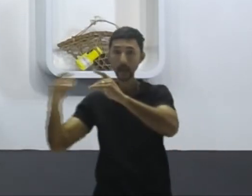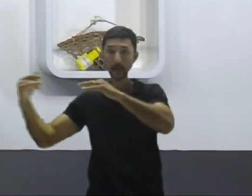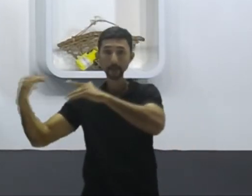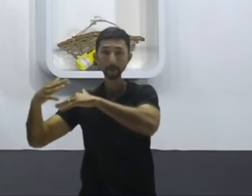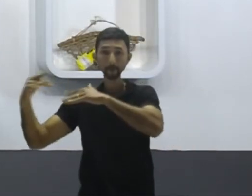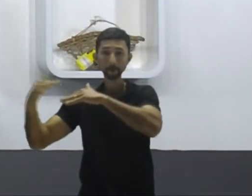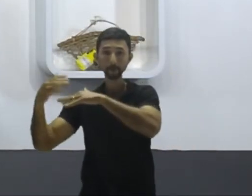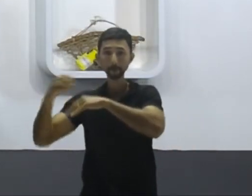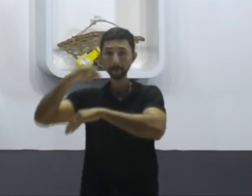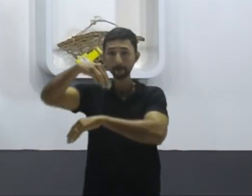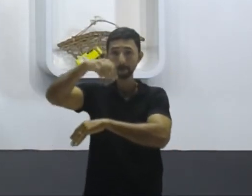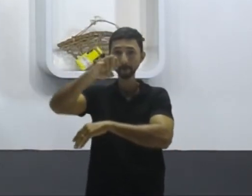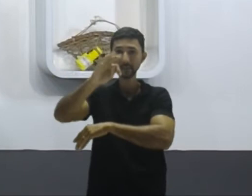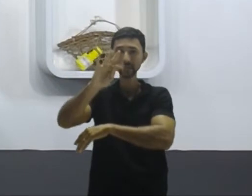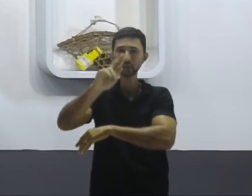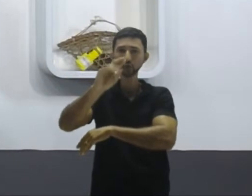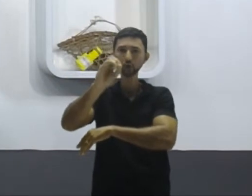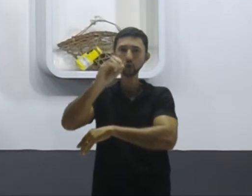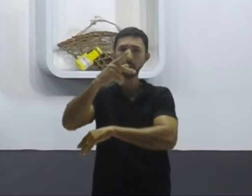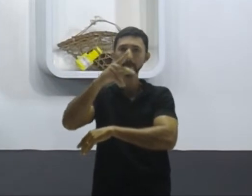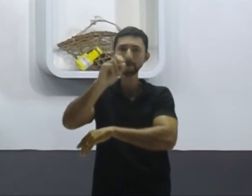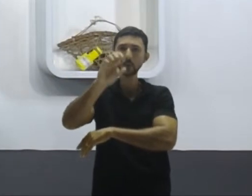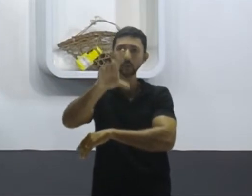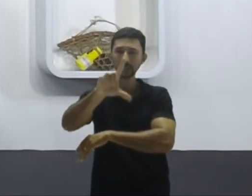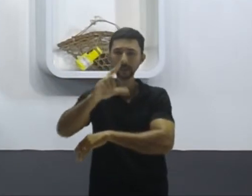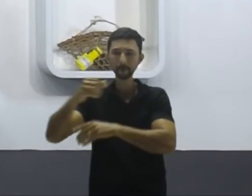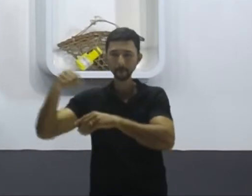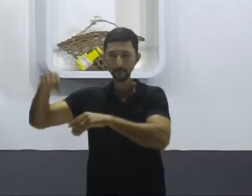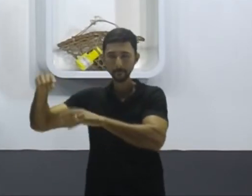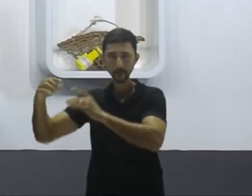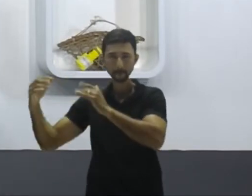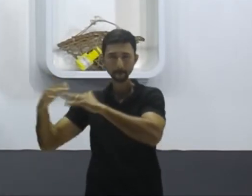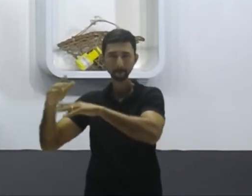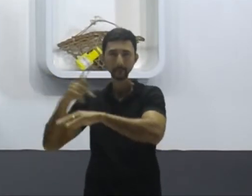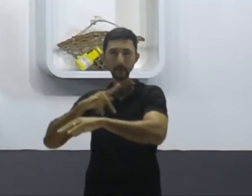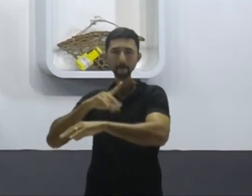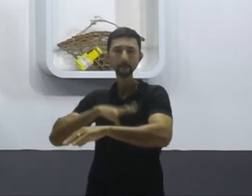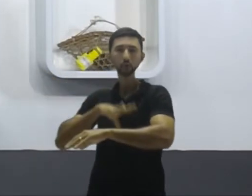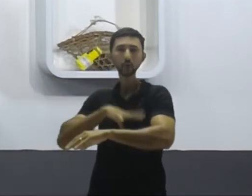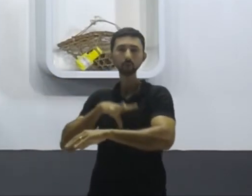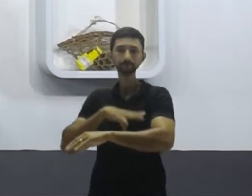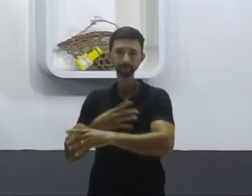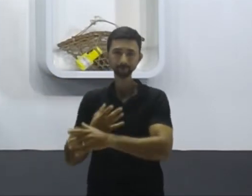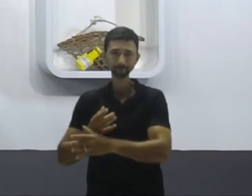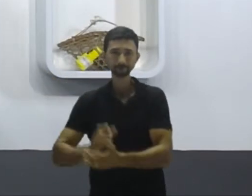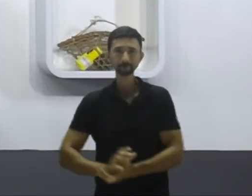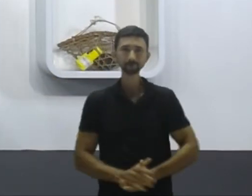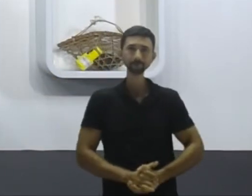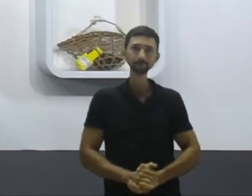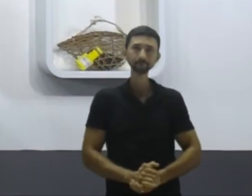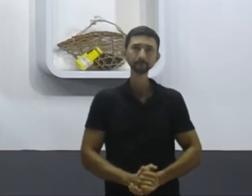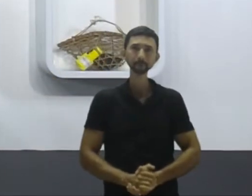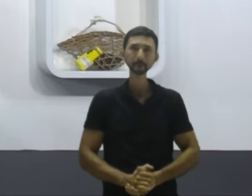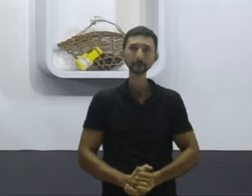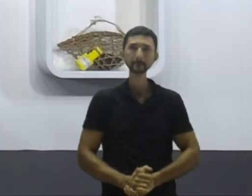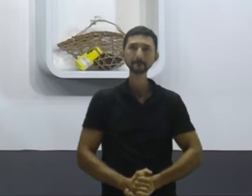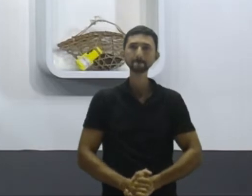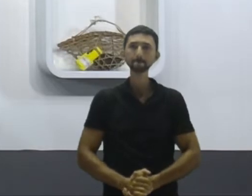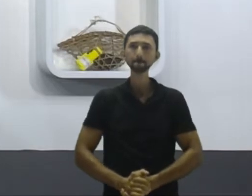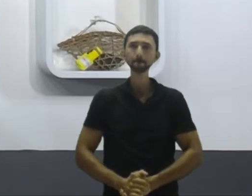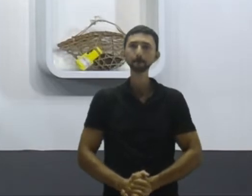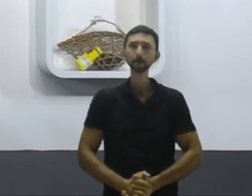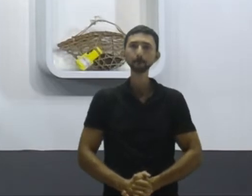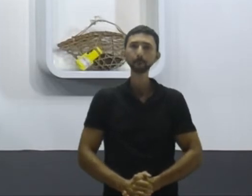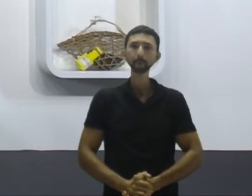né, para os cofres portugueses, sejam exportadas para a Europa. Ok? Vamos para mais outro